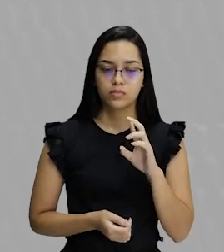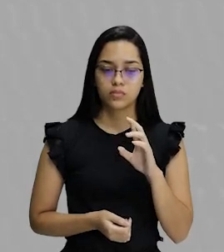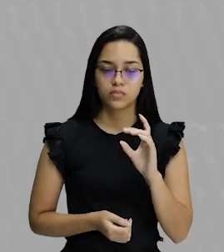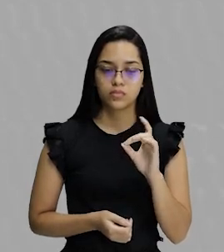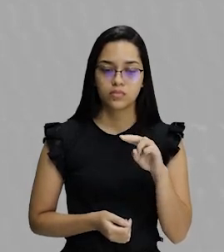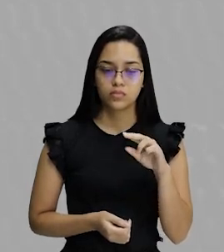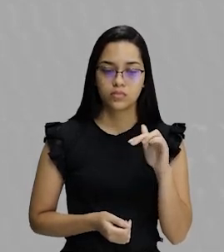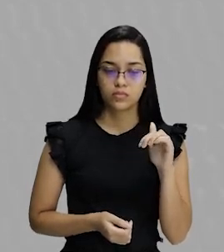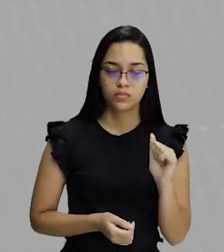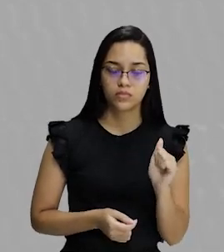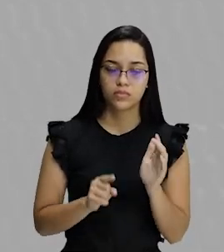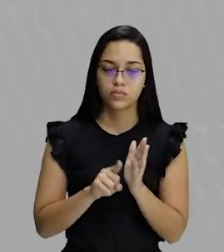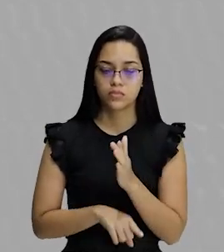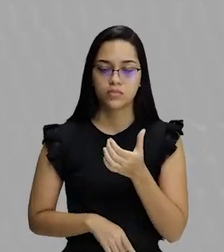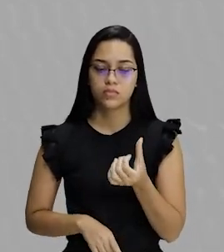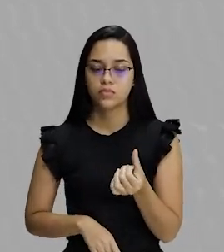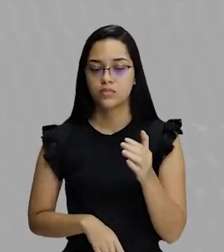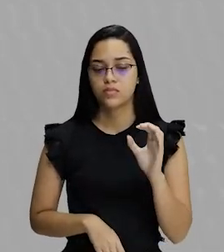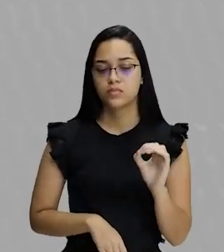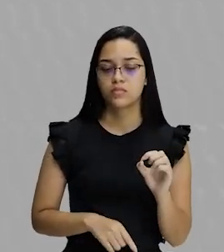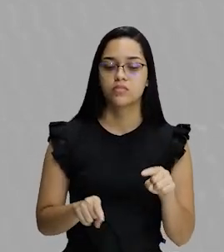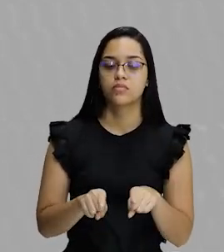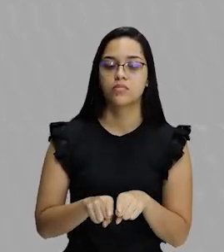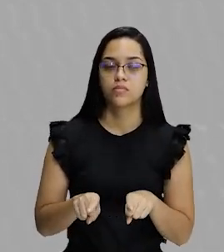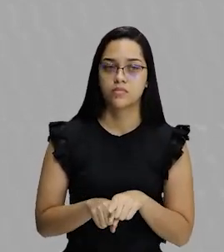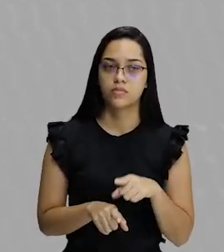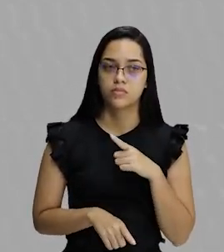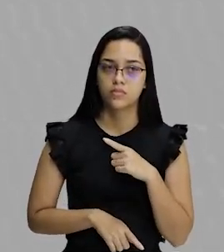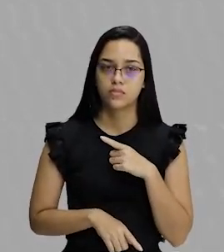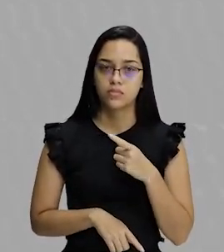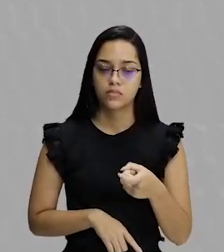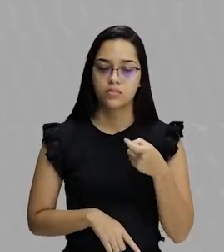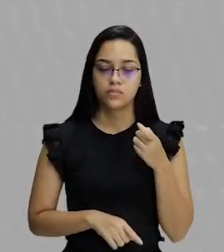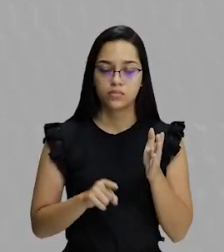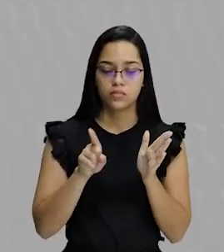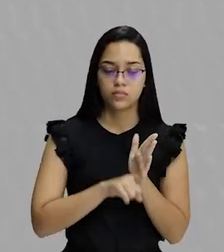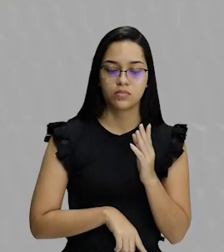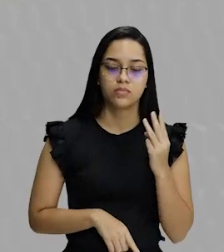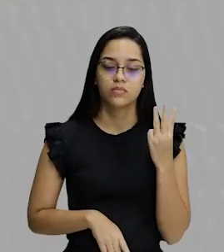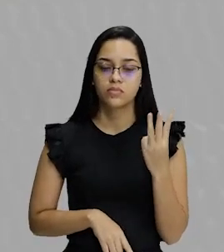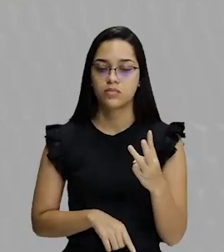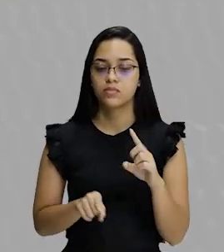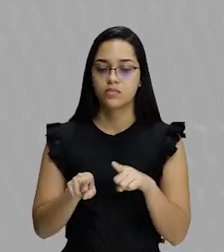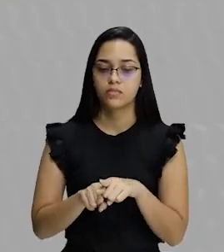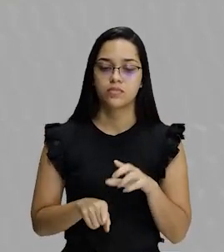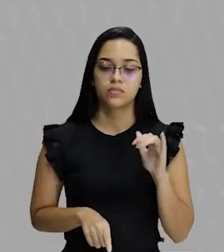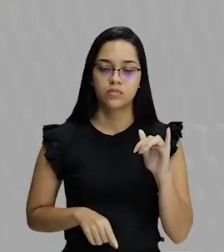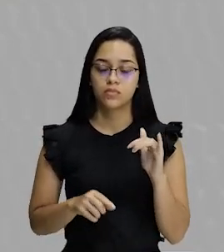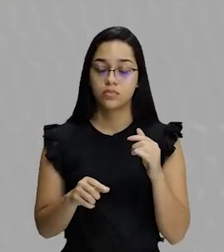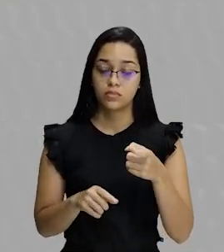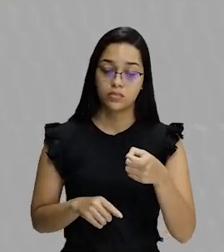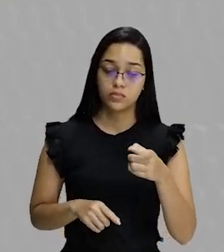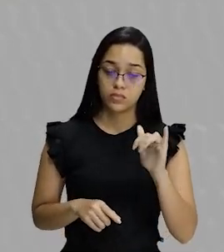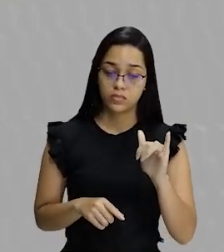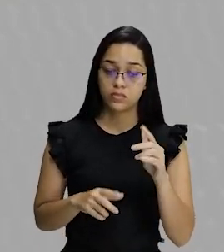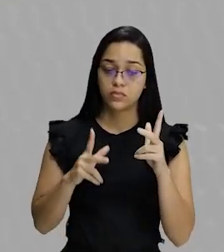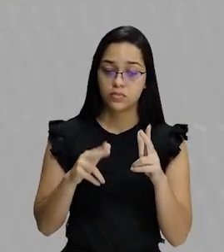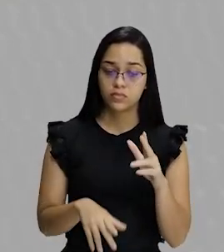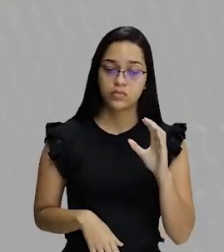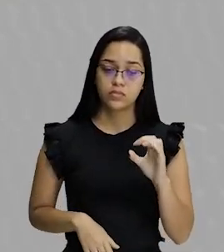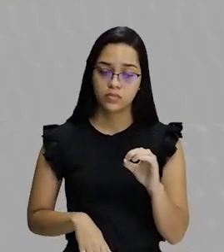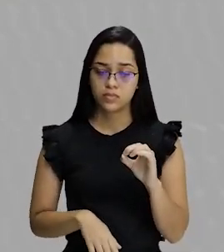3 e 0. Pessoal, nesse caso aqui, o X é menos 3 e o Y é 0. Se o Y é